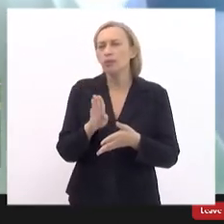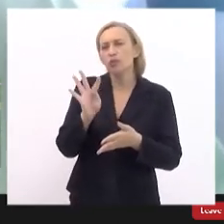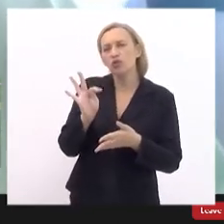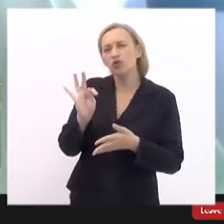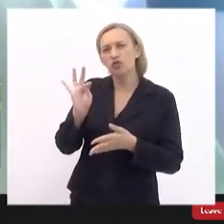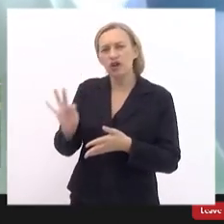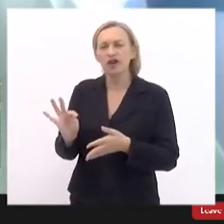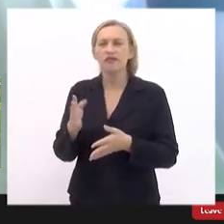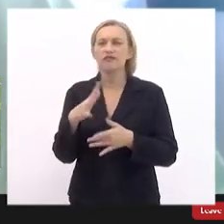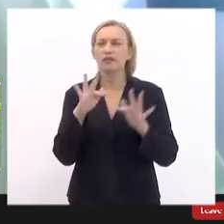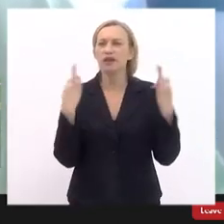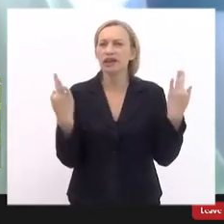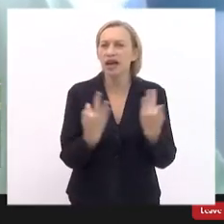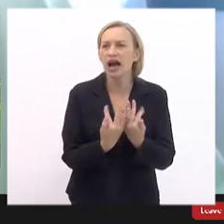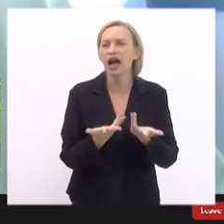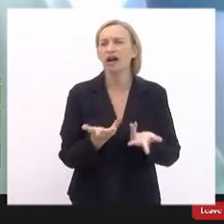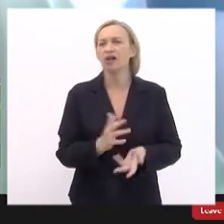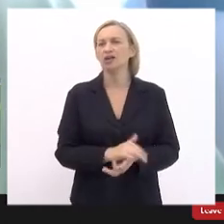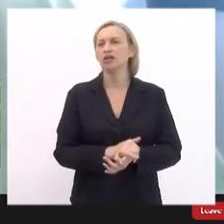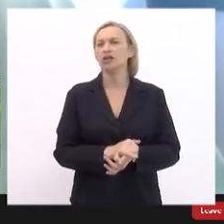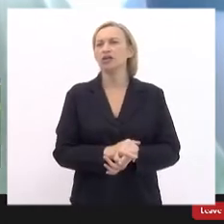cooperativa de